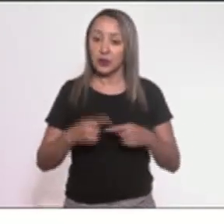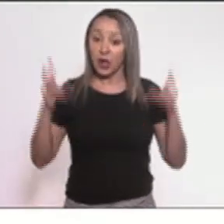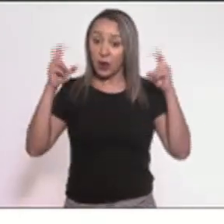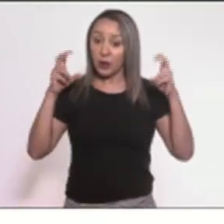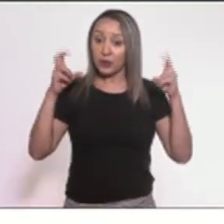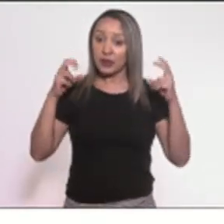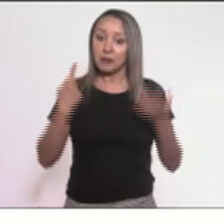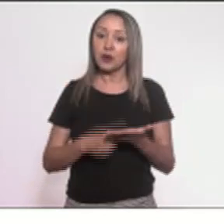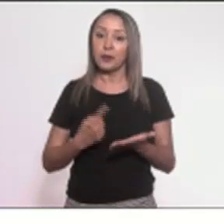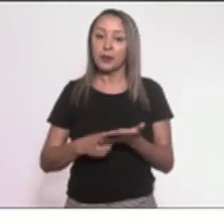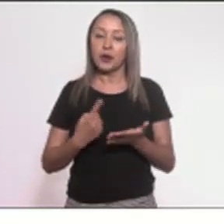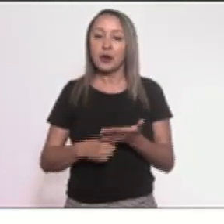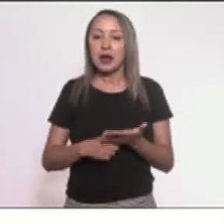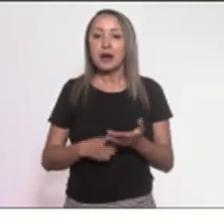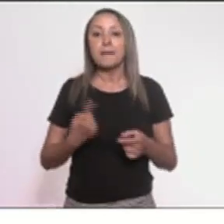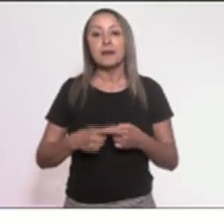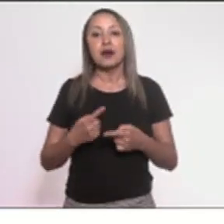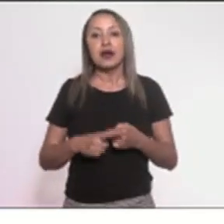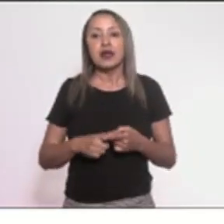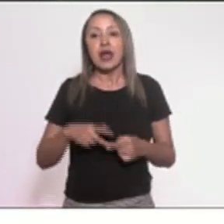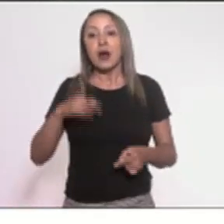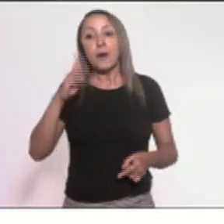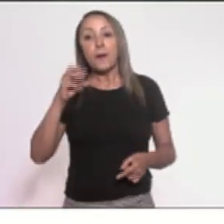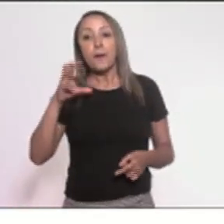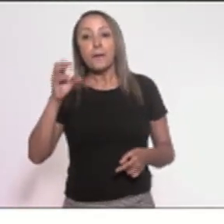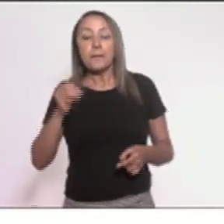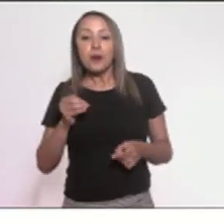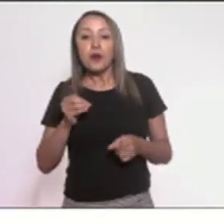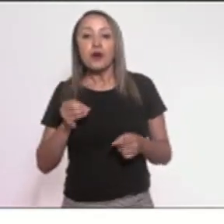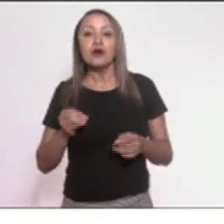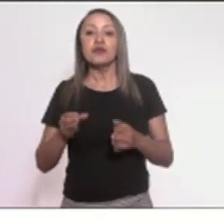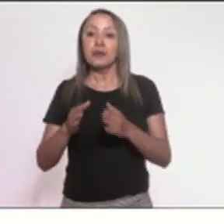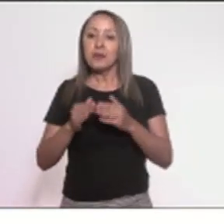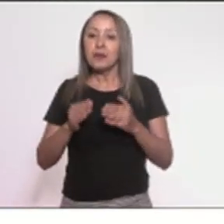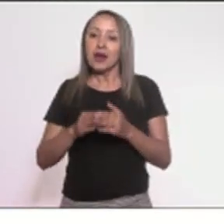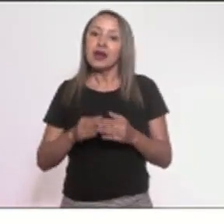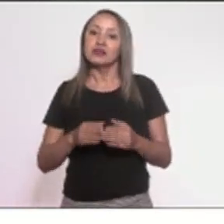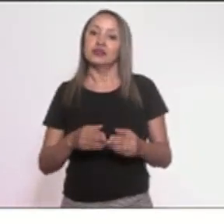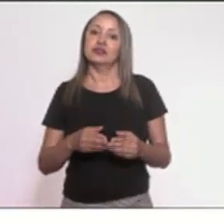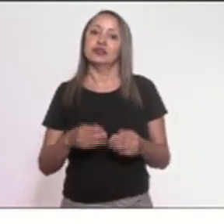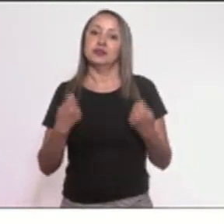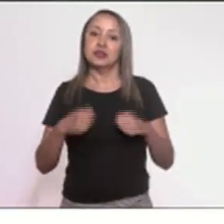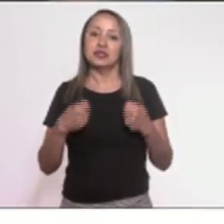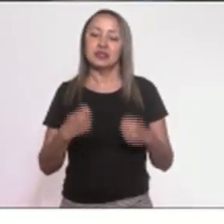sério e a população, ela nos cobra essa responsabilidade. E obrigado.